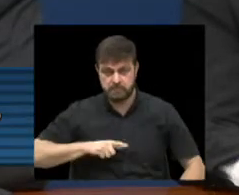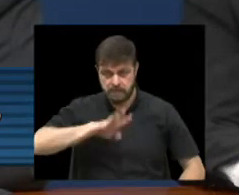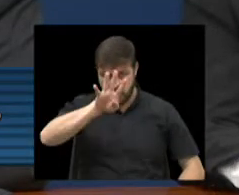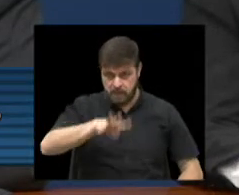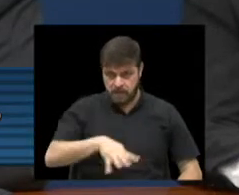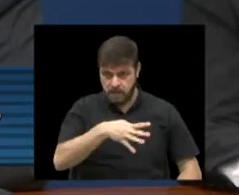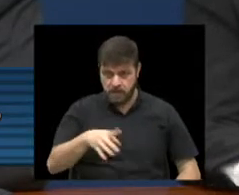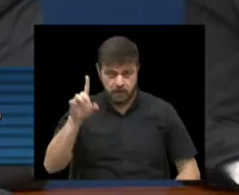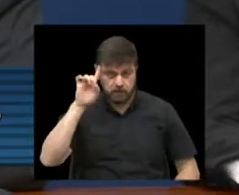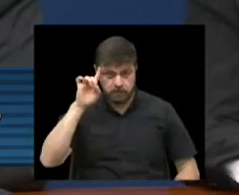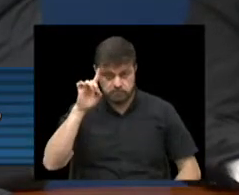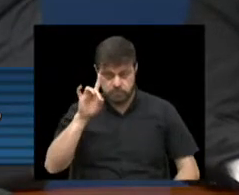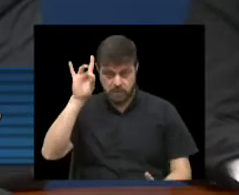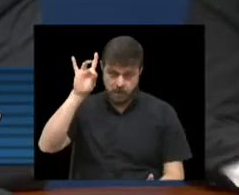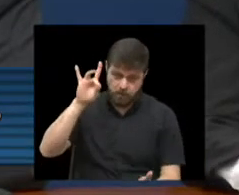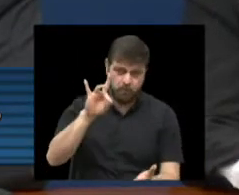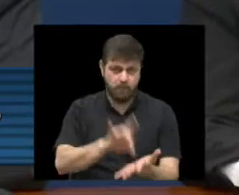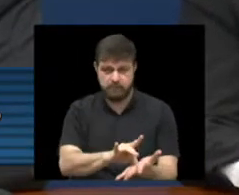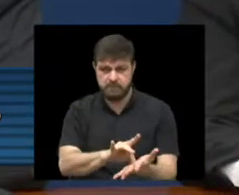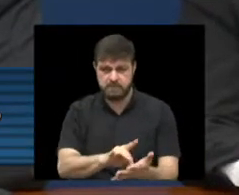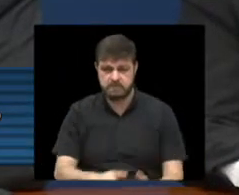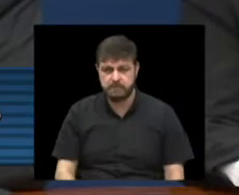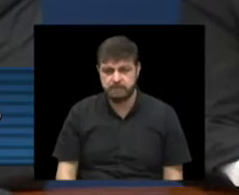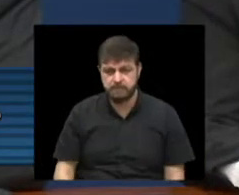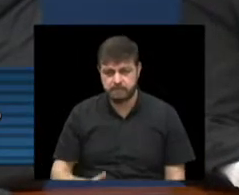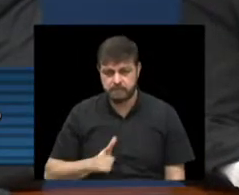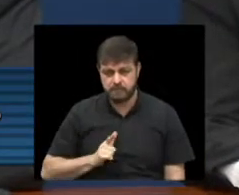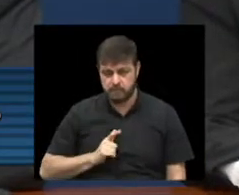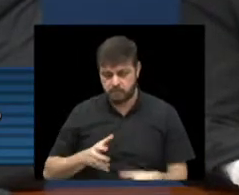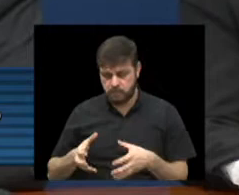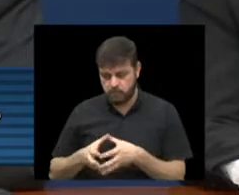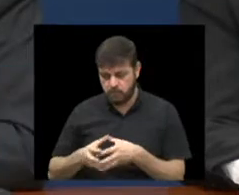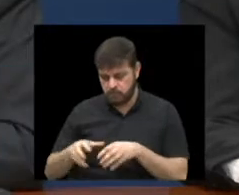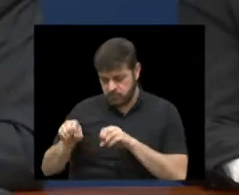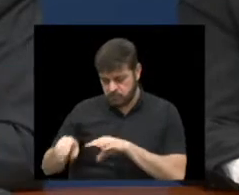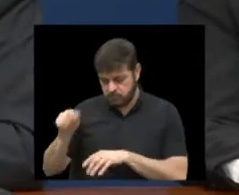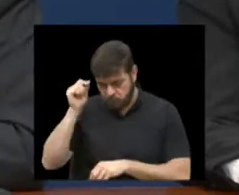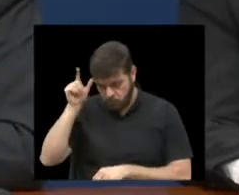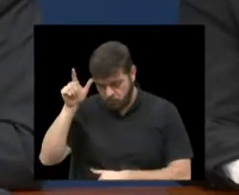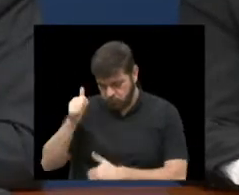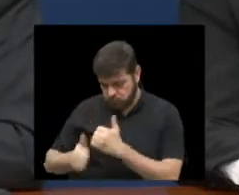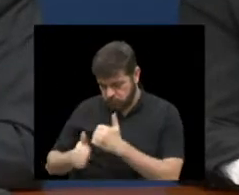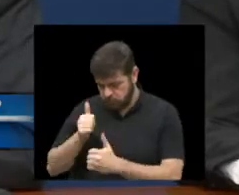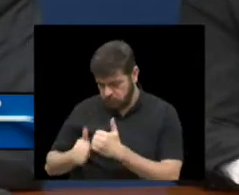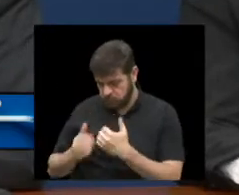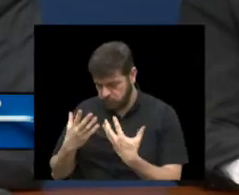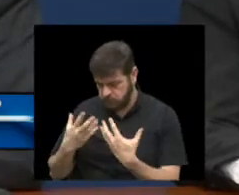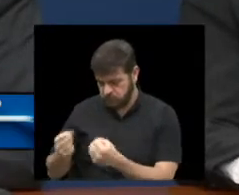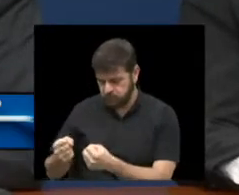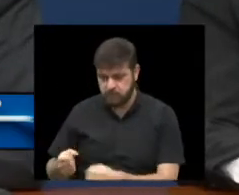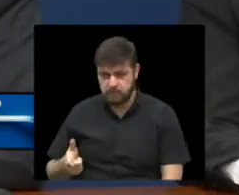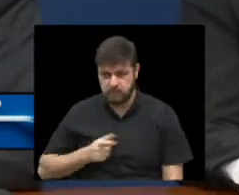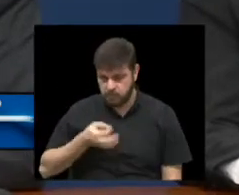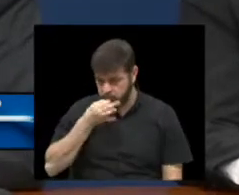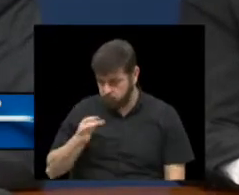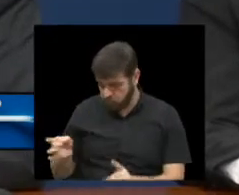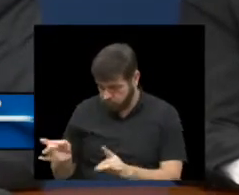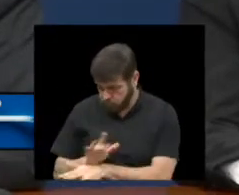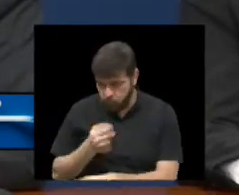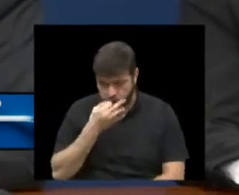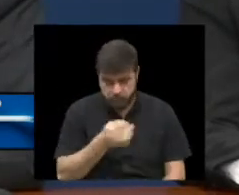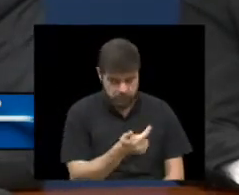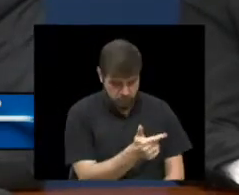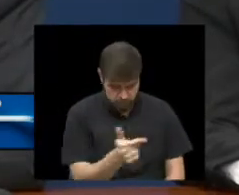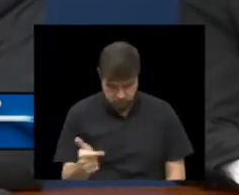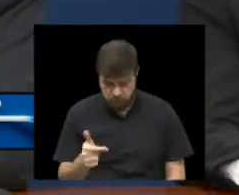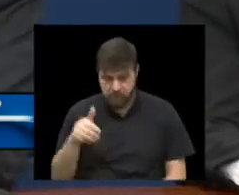calendário oficial do município de Campinas. Parecer da Comissão de Educação, Cultura e Esporte favorável. Parecer favorável, não havendo vereador